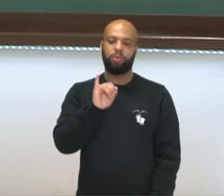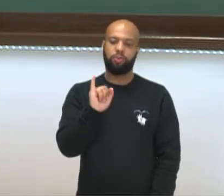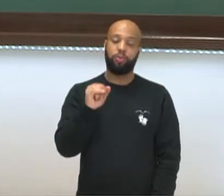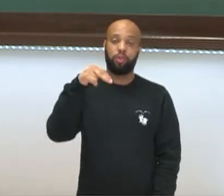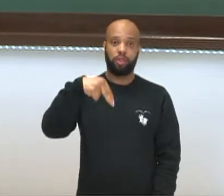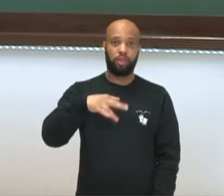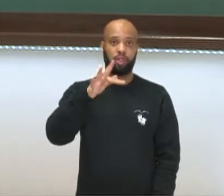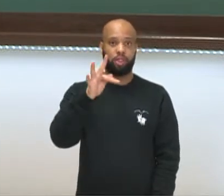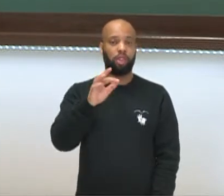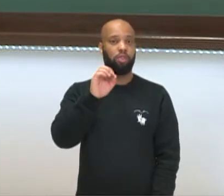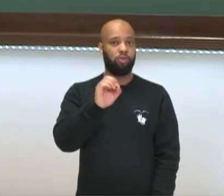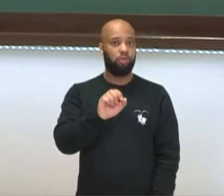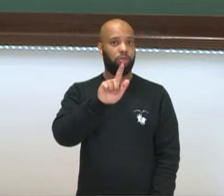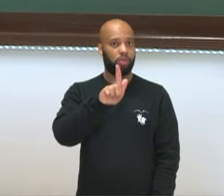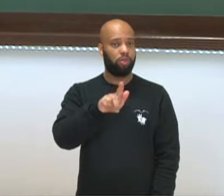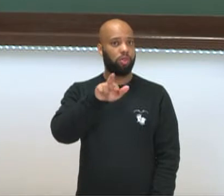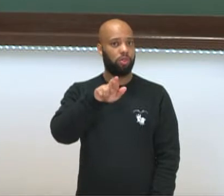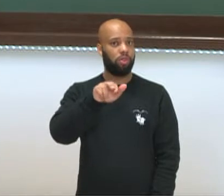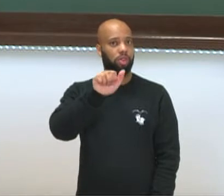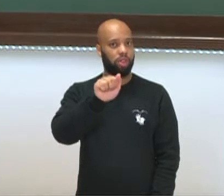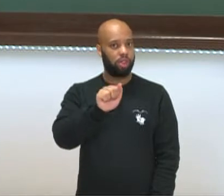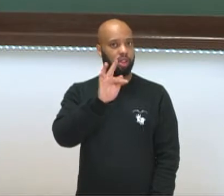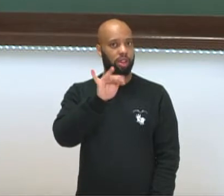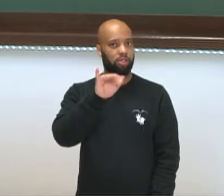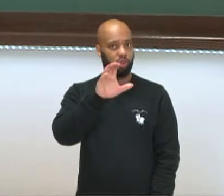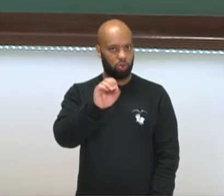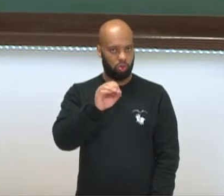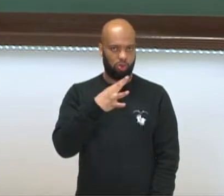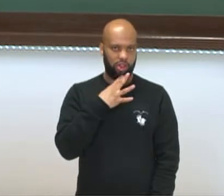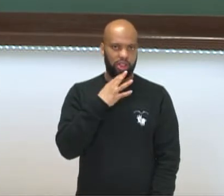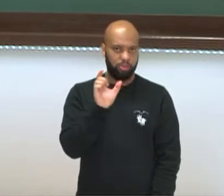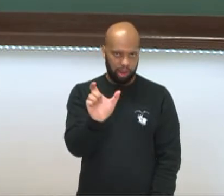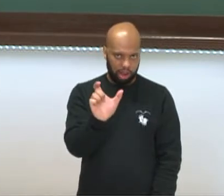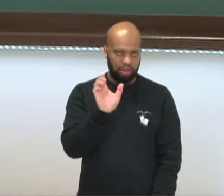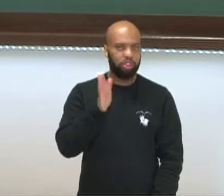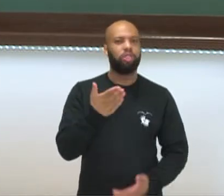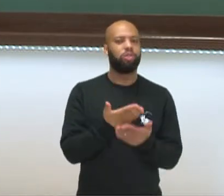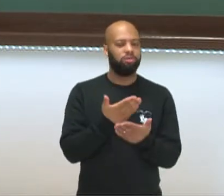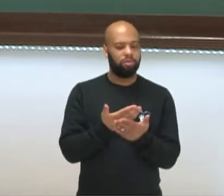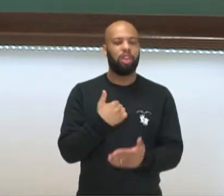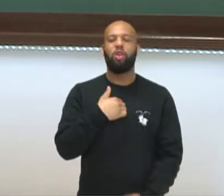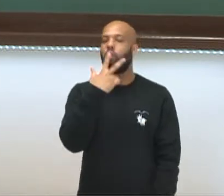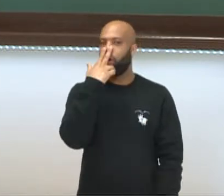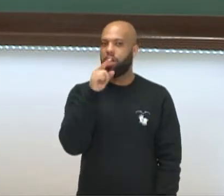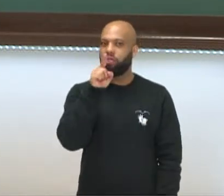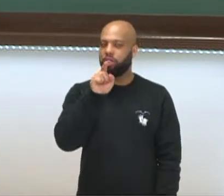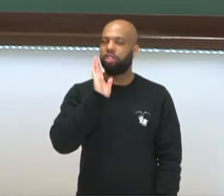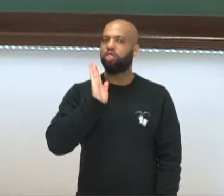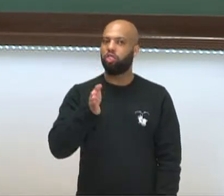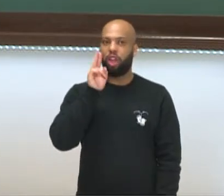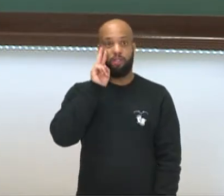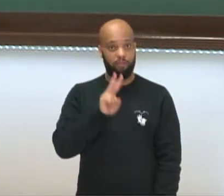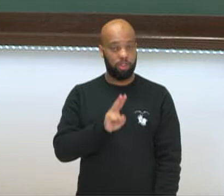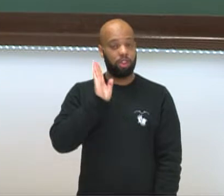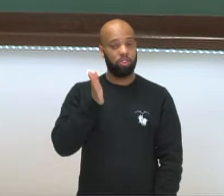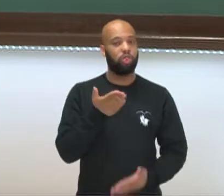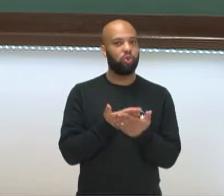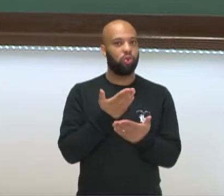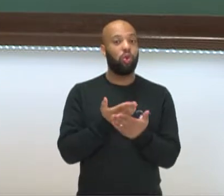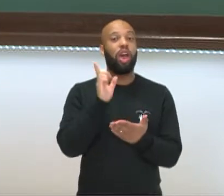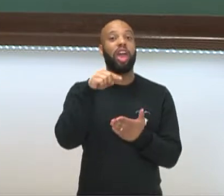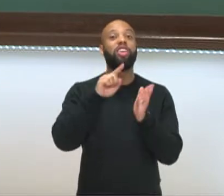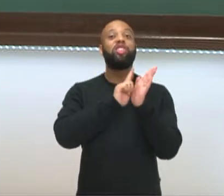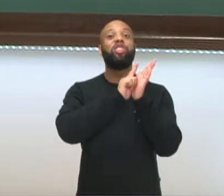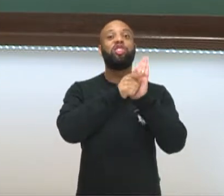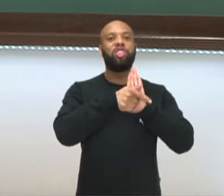infográfico. Você sabe o que é isso? Provavelmente você já viu, já estudou, já teve contato com esse gênero textual e